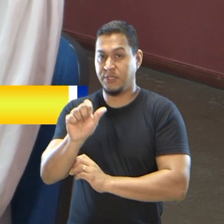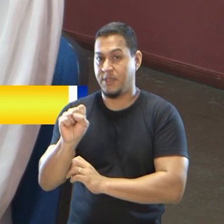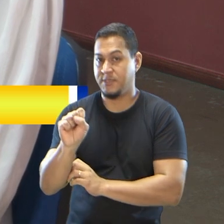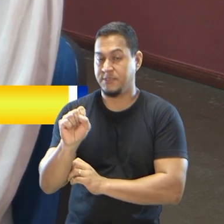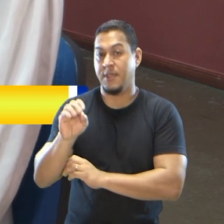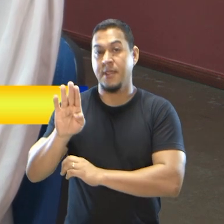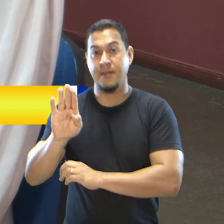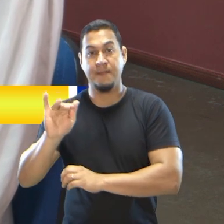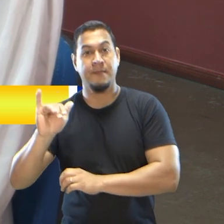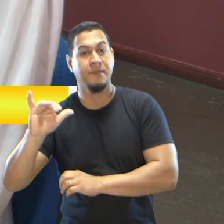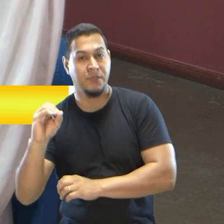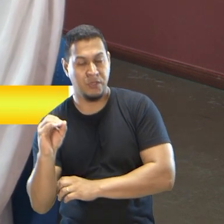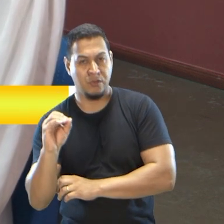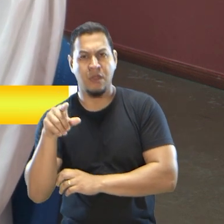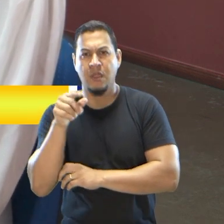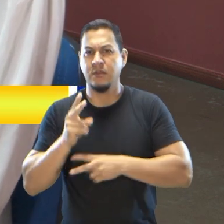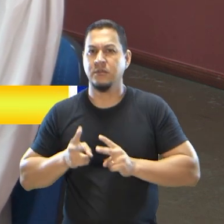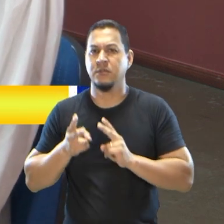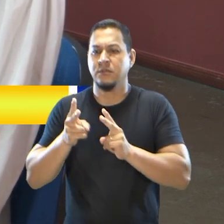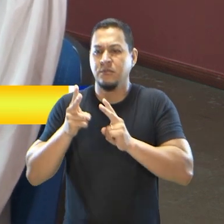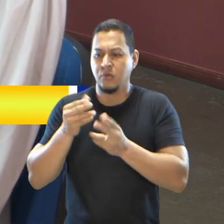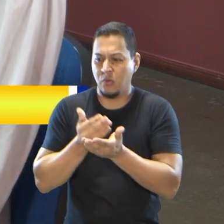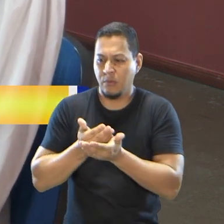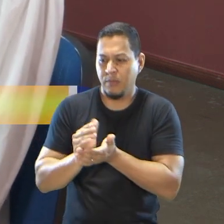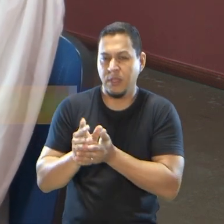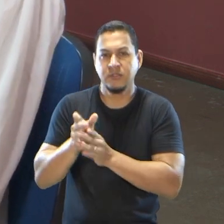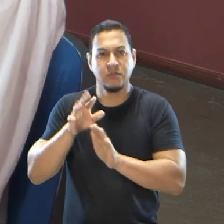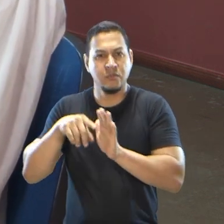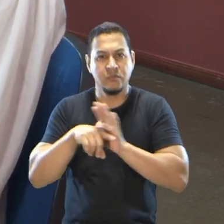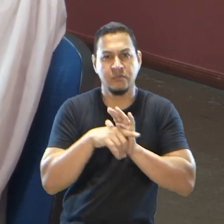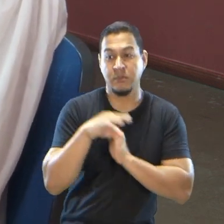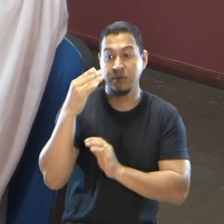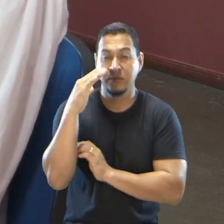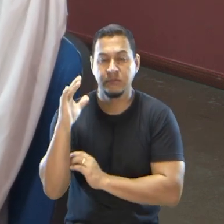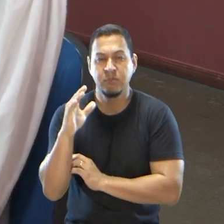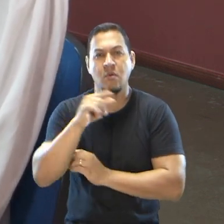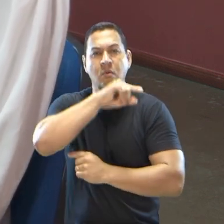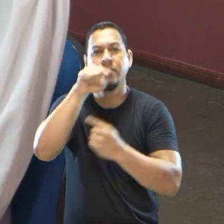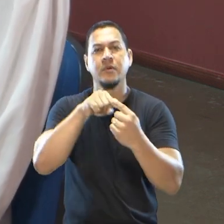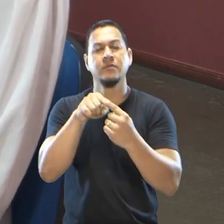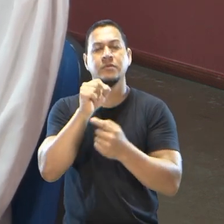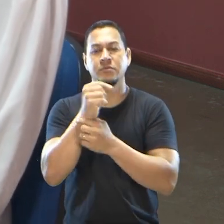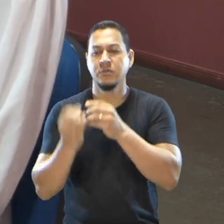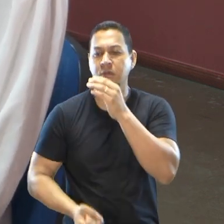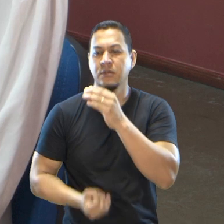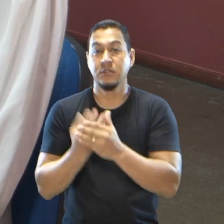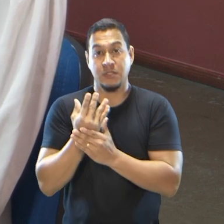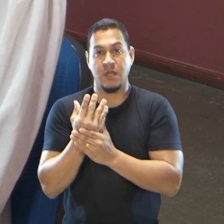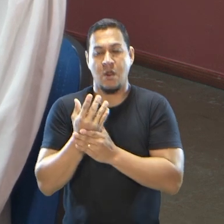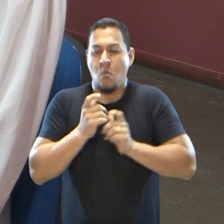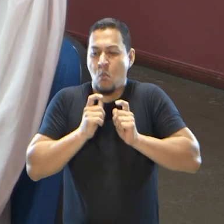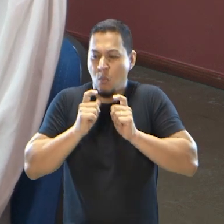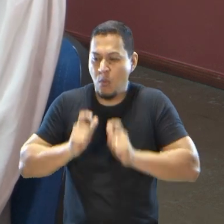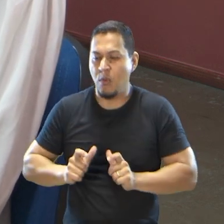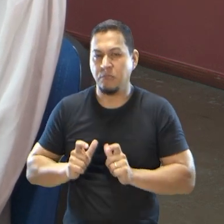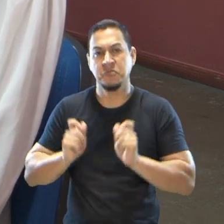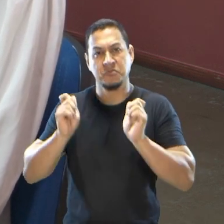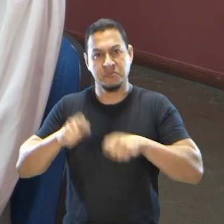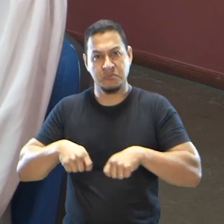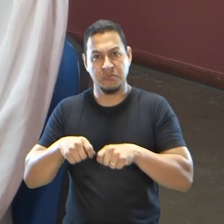PPGS-Bio, anualmente, ele realiza as jornadas científicas com o intuito de criar um